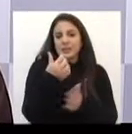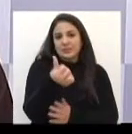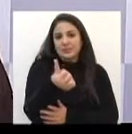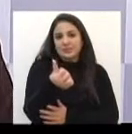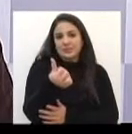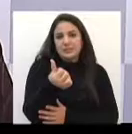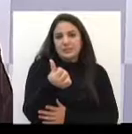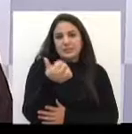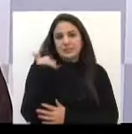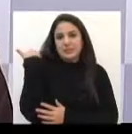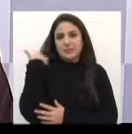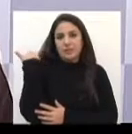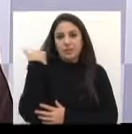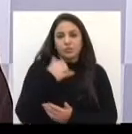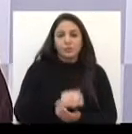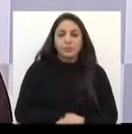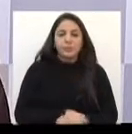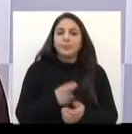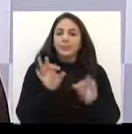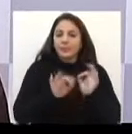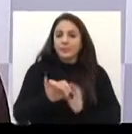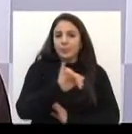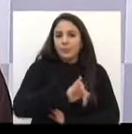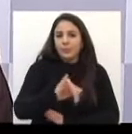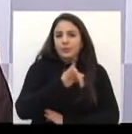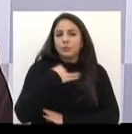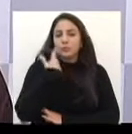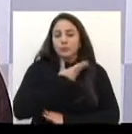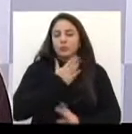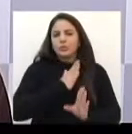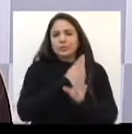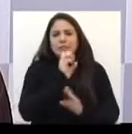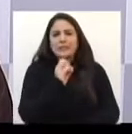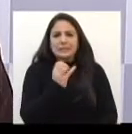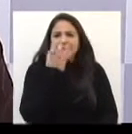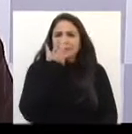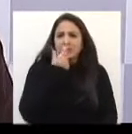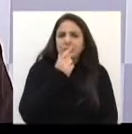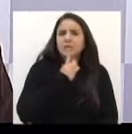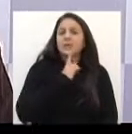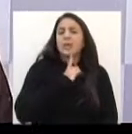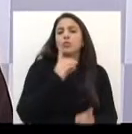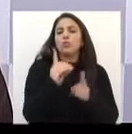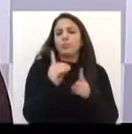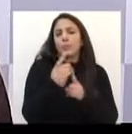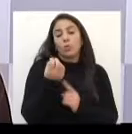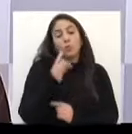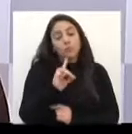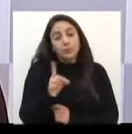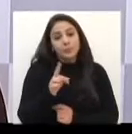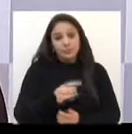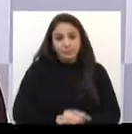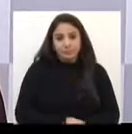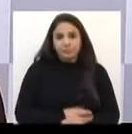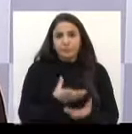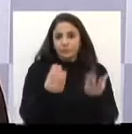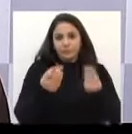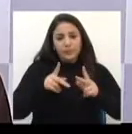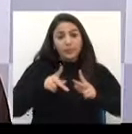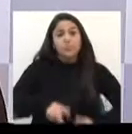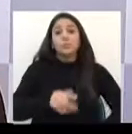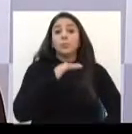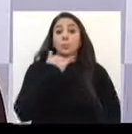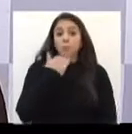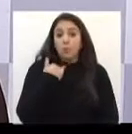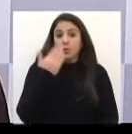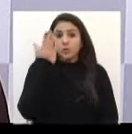tem importância porque a gente acaba descobrindo que se uma criança é portadora do diabetes ou não, né? E muita gente morre no Brasil por diabetes, eu acho